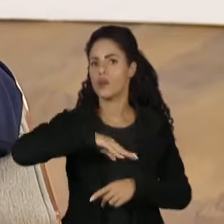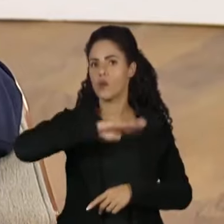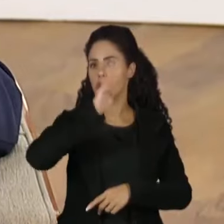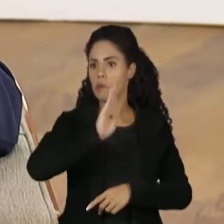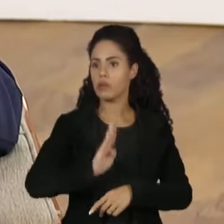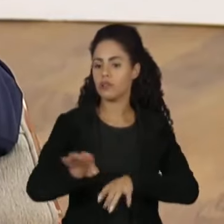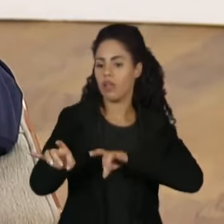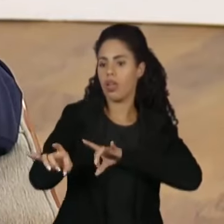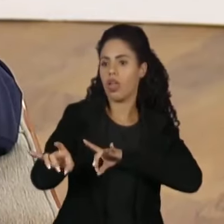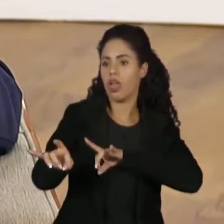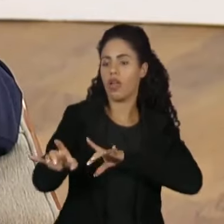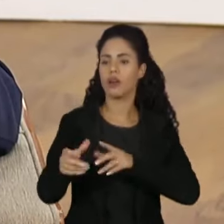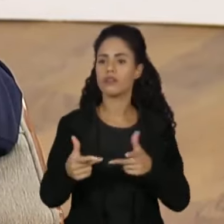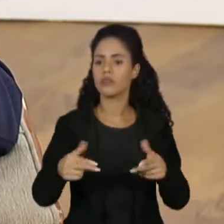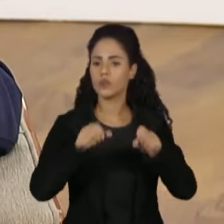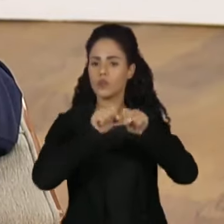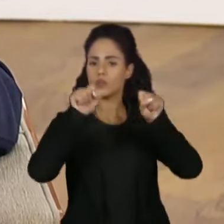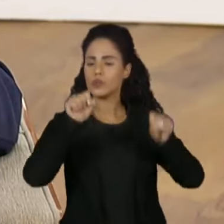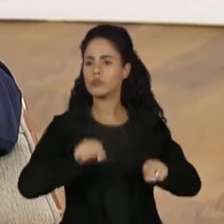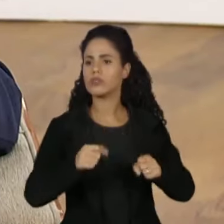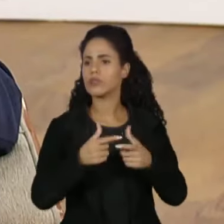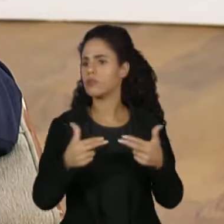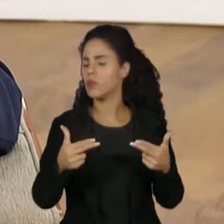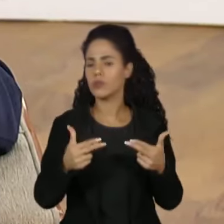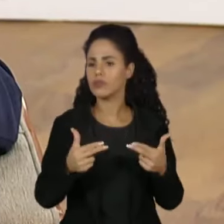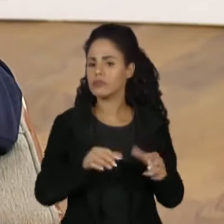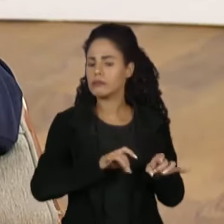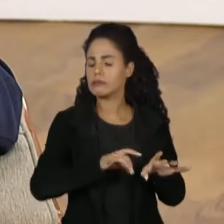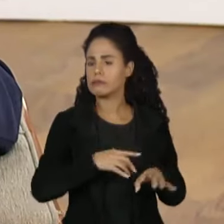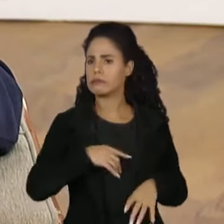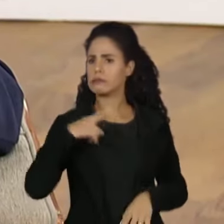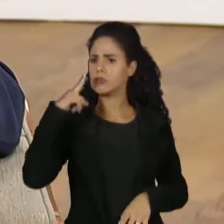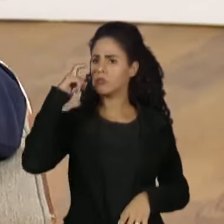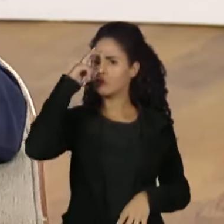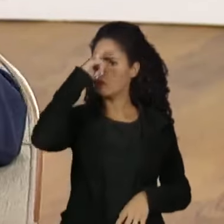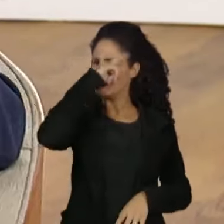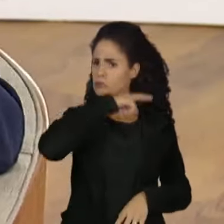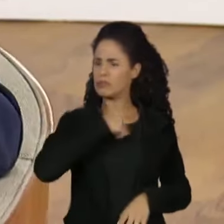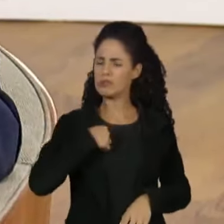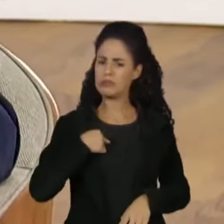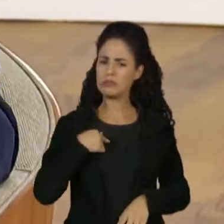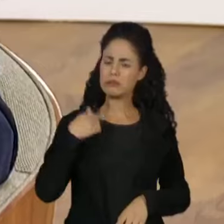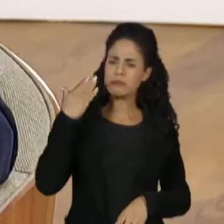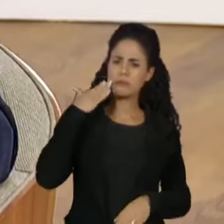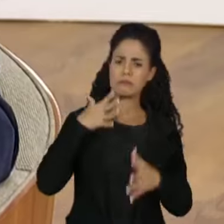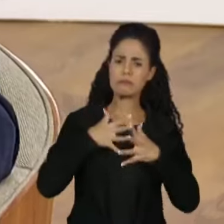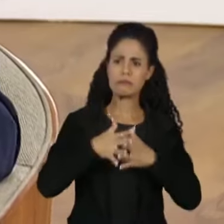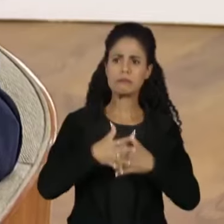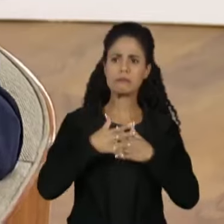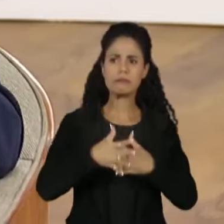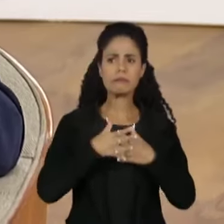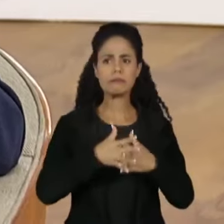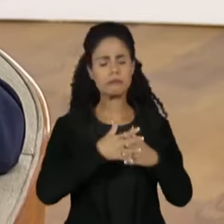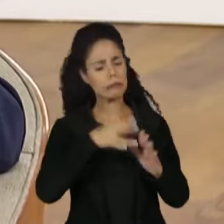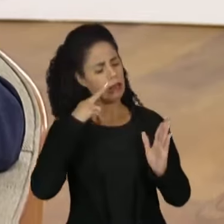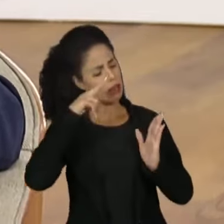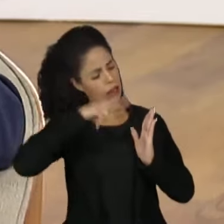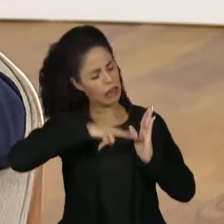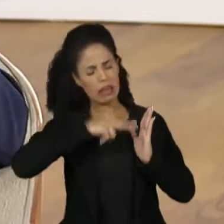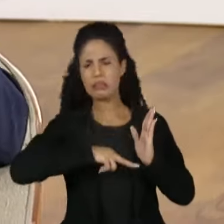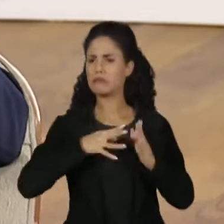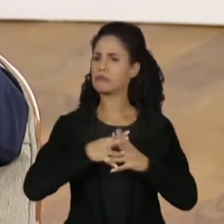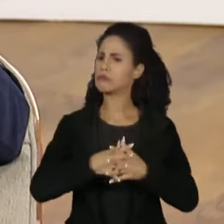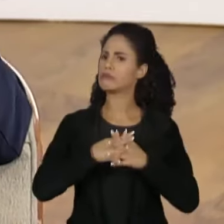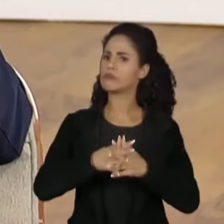muito técnico, passou a adotar um sistema baseado em precedentes. Ou seja, as decisões dos tribunais superiores têm que ser observadas pelos demais